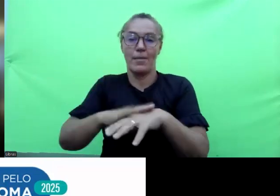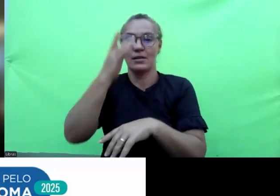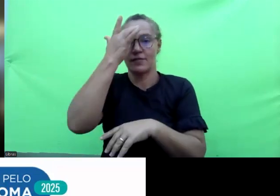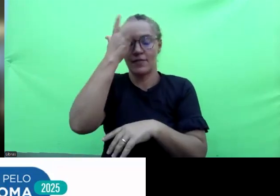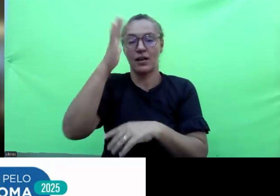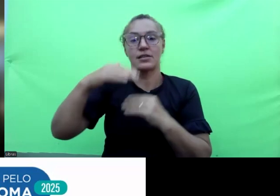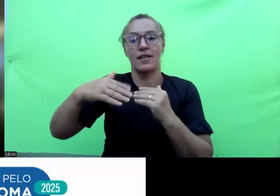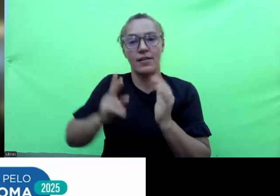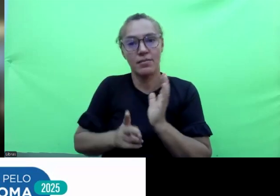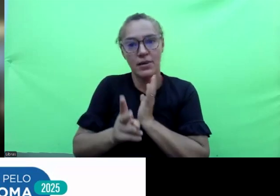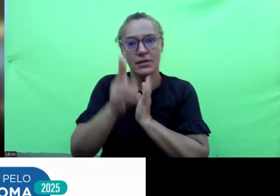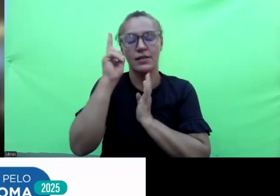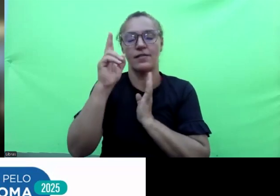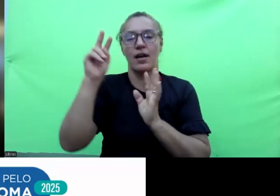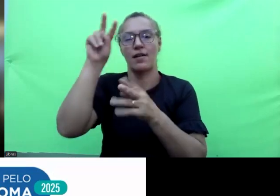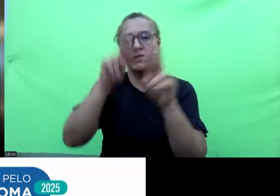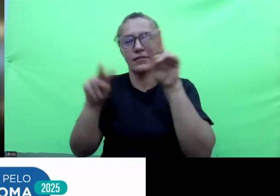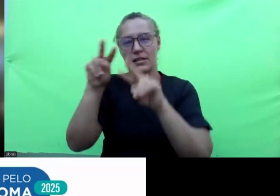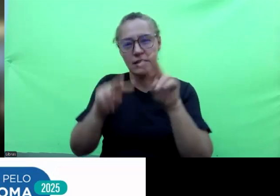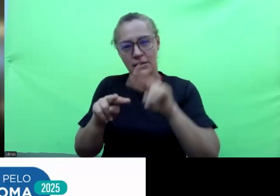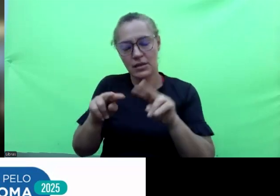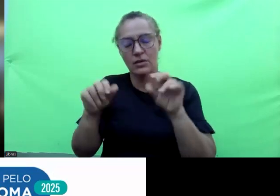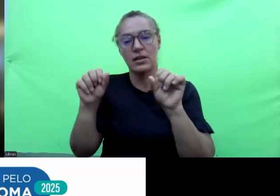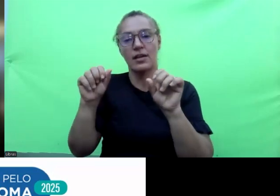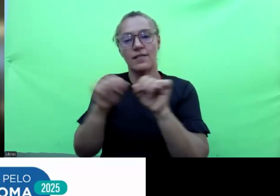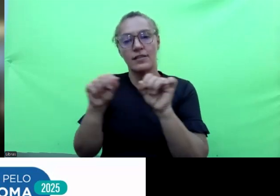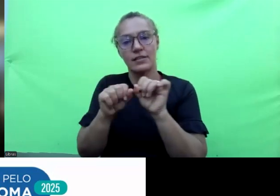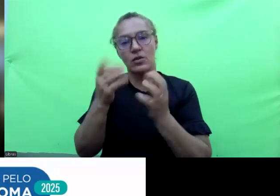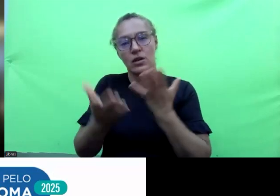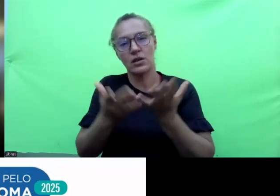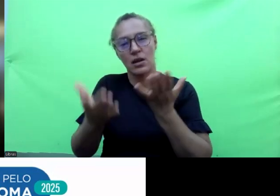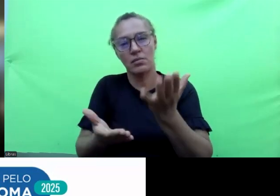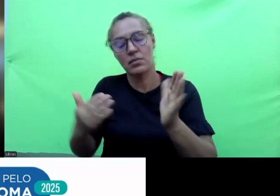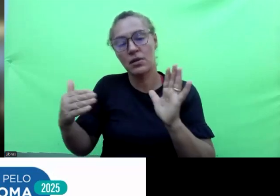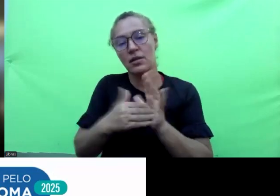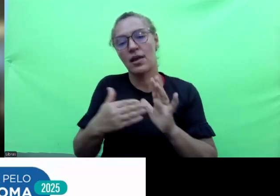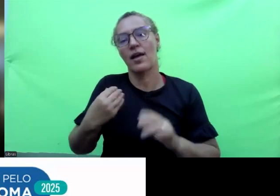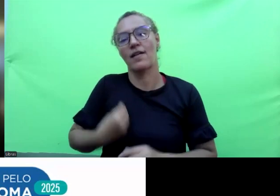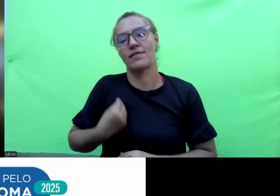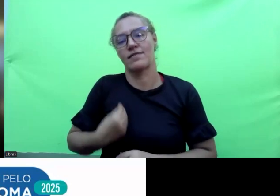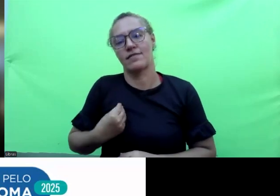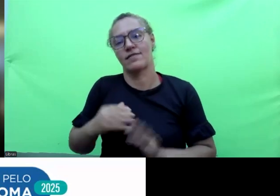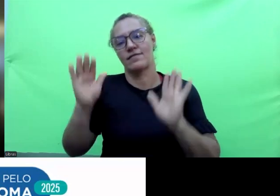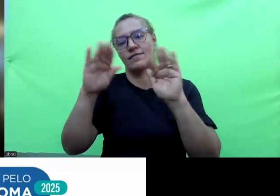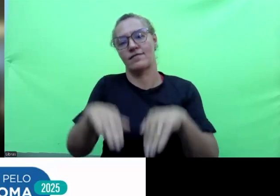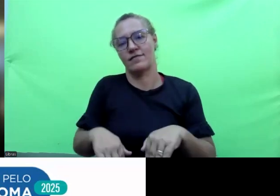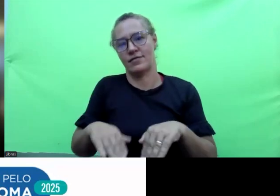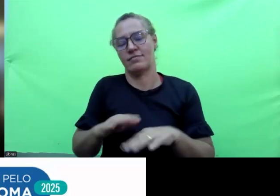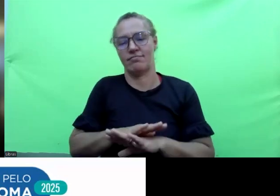preservar a visão dela se ela fizer o tratamento adequado até o final da vida, né? Em